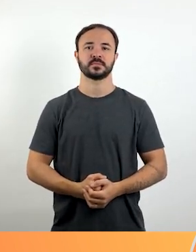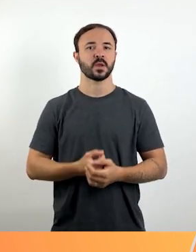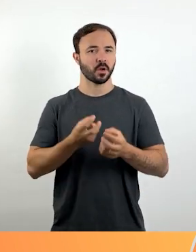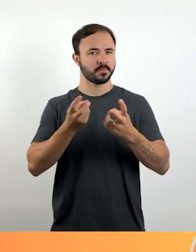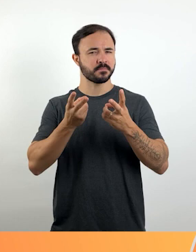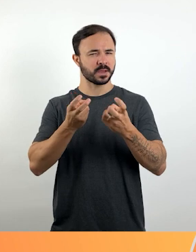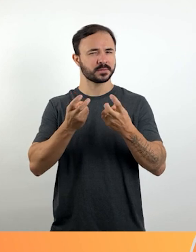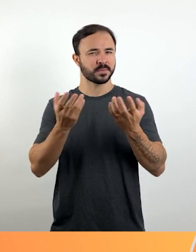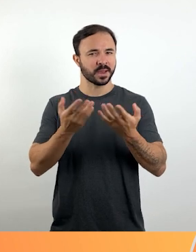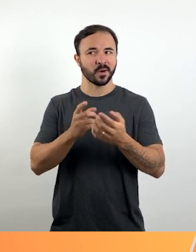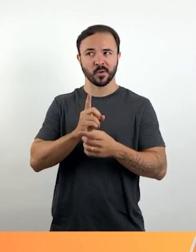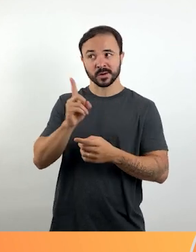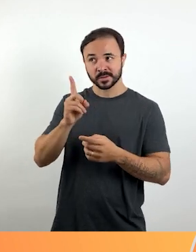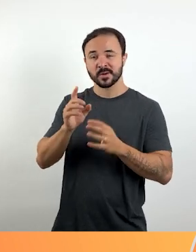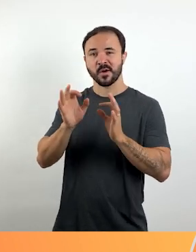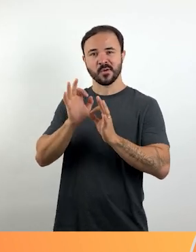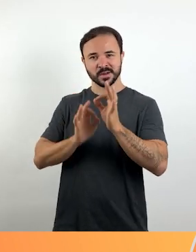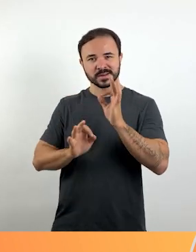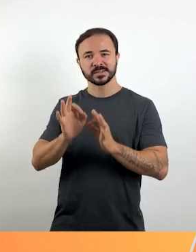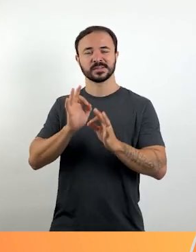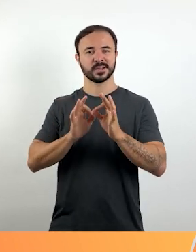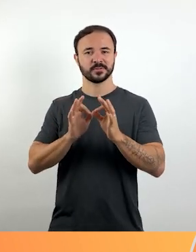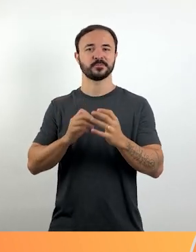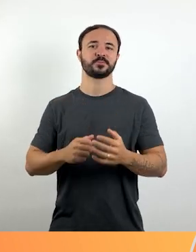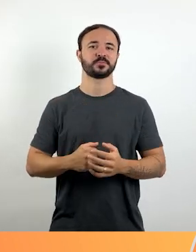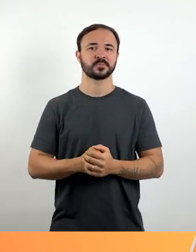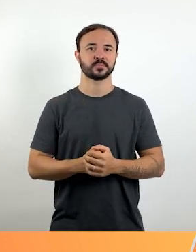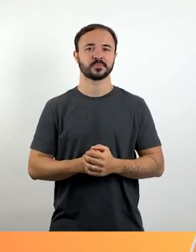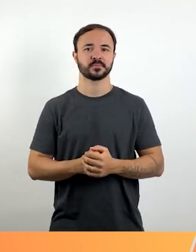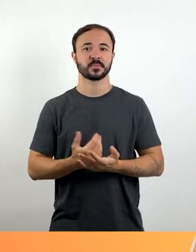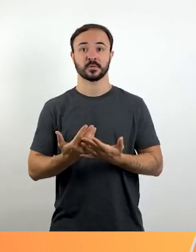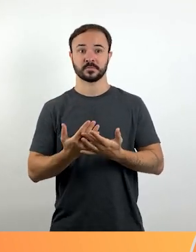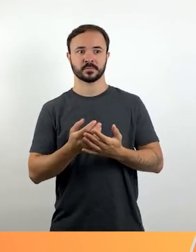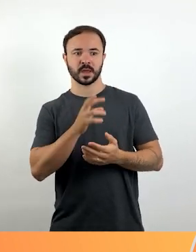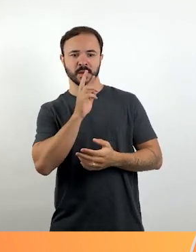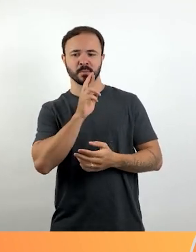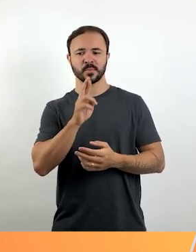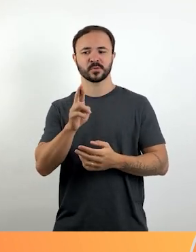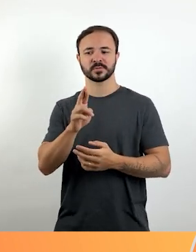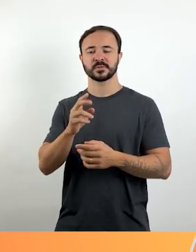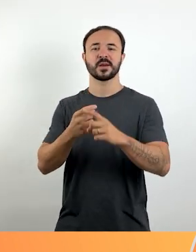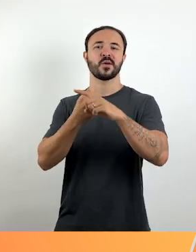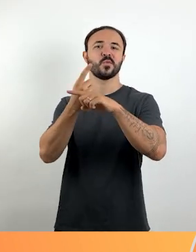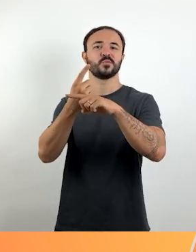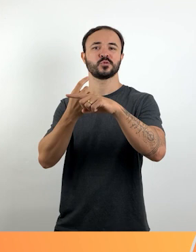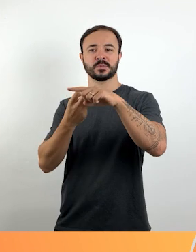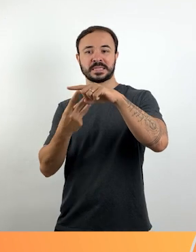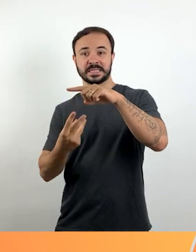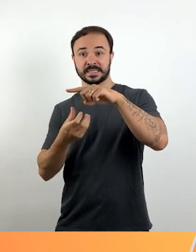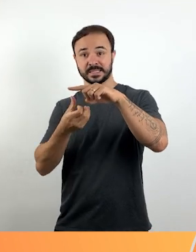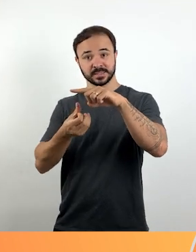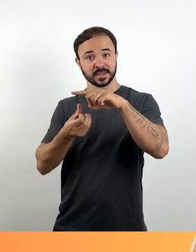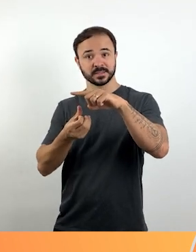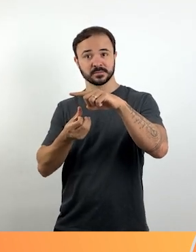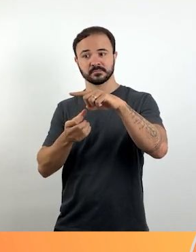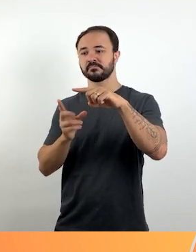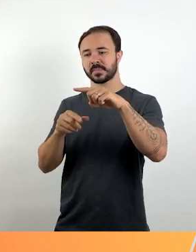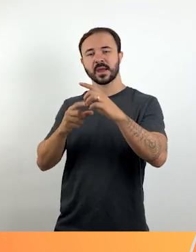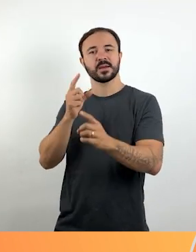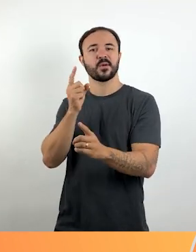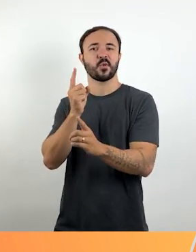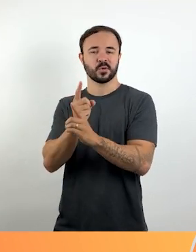só, quer dizer que A quadrado, B quadrado, C quadrado é igual a 1 sobre 36. E é essa relação da parte de baixo que eu